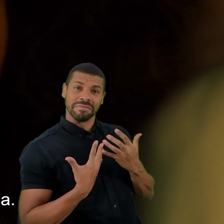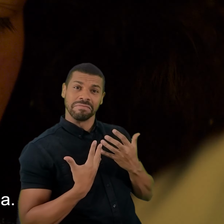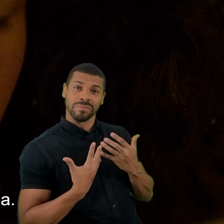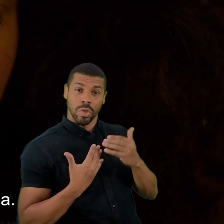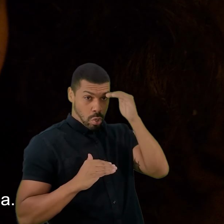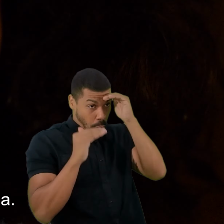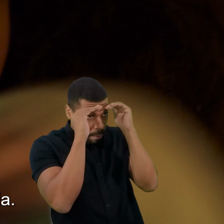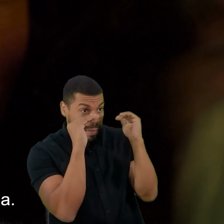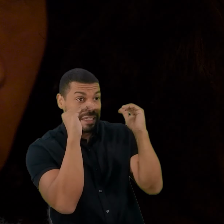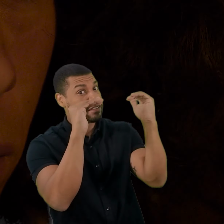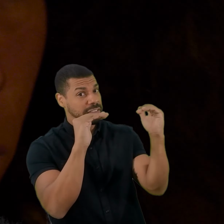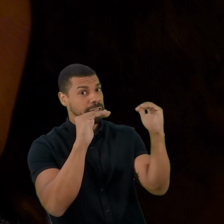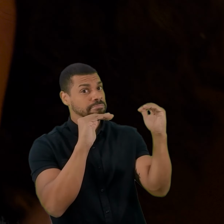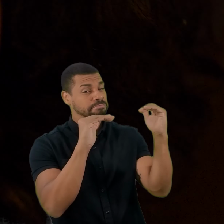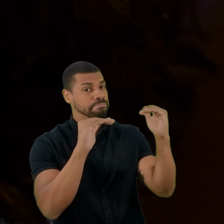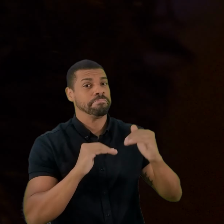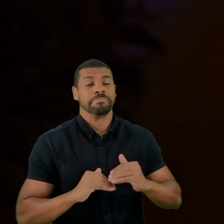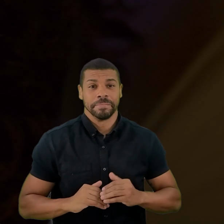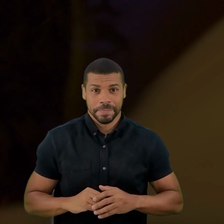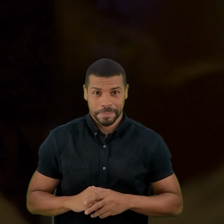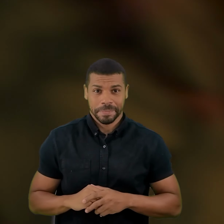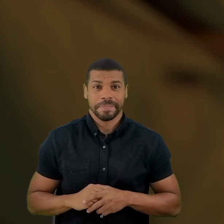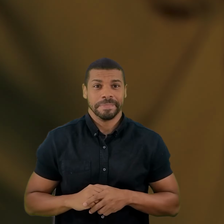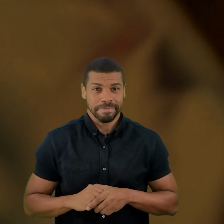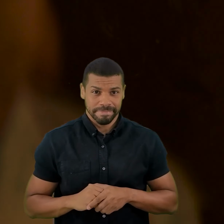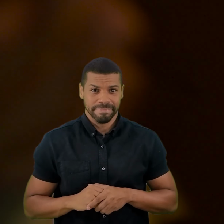recebia ordens e cumpria.